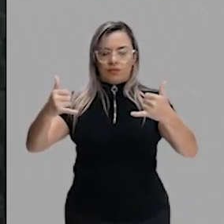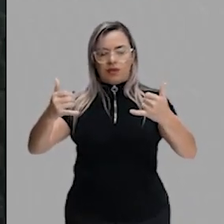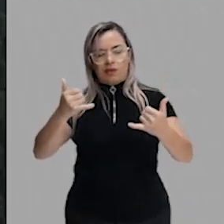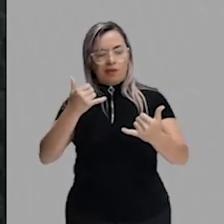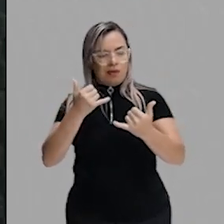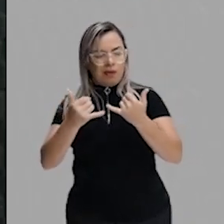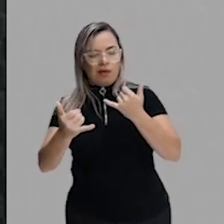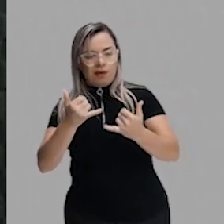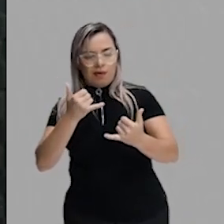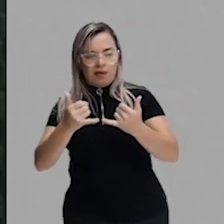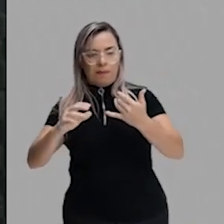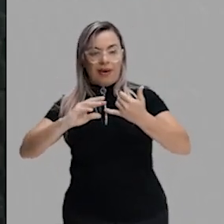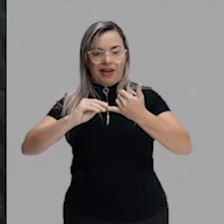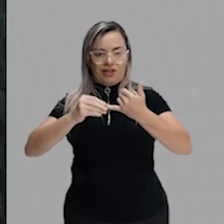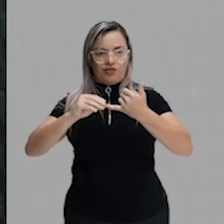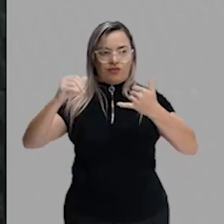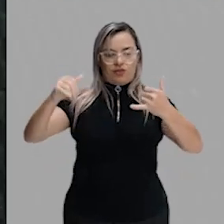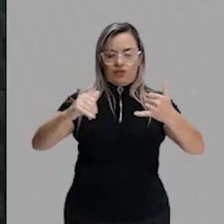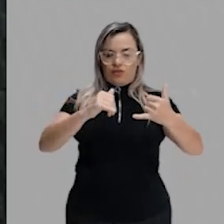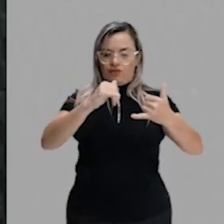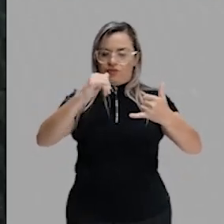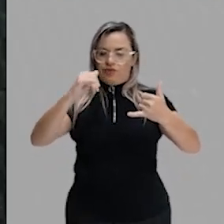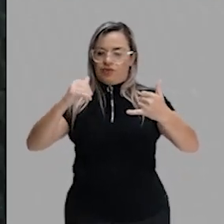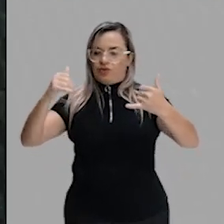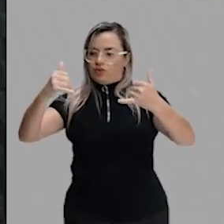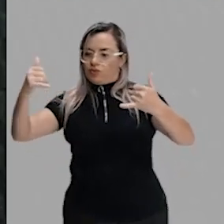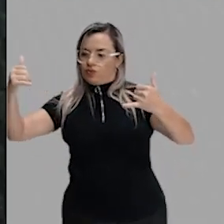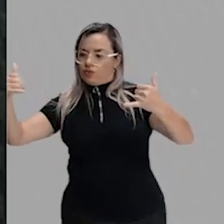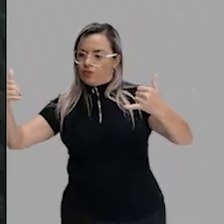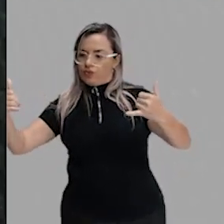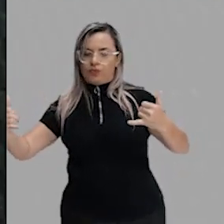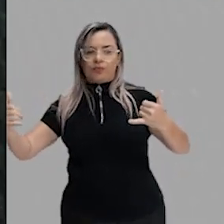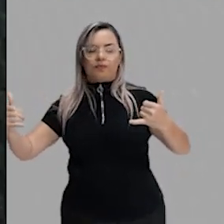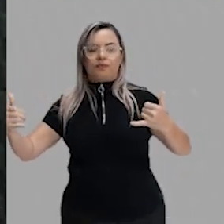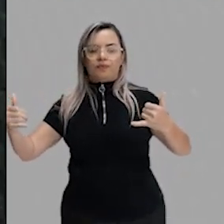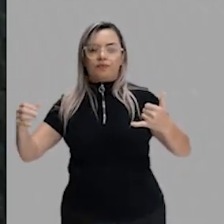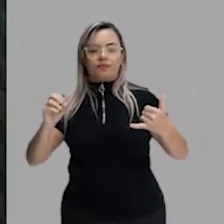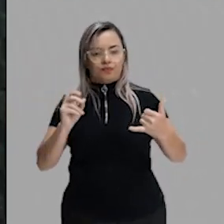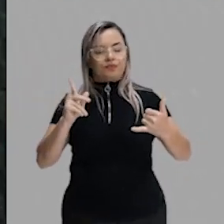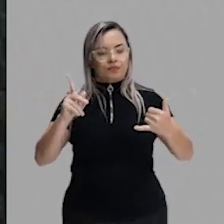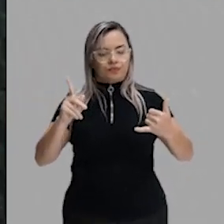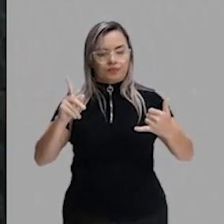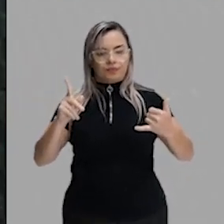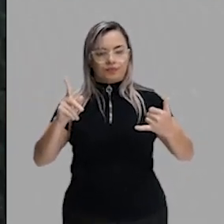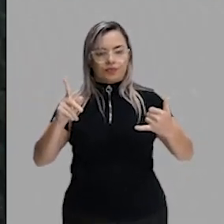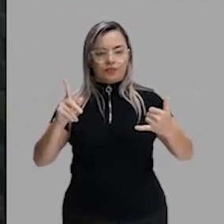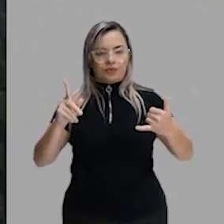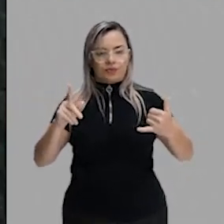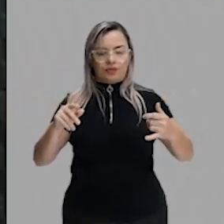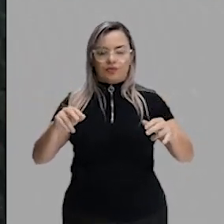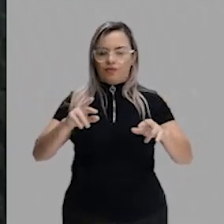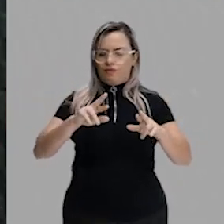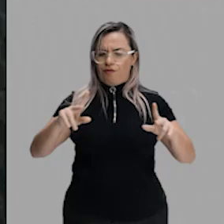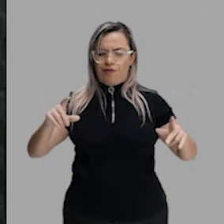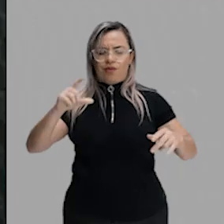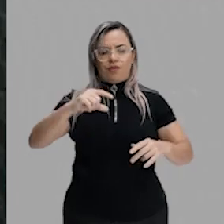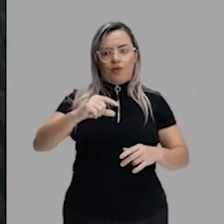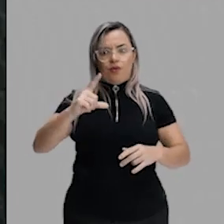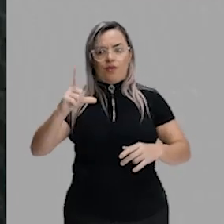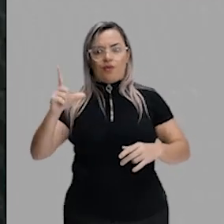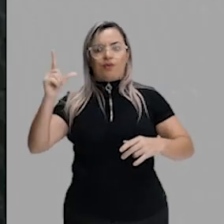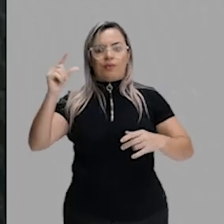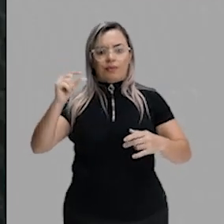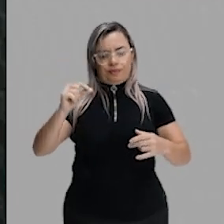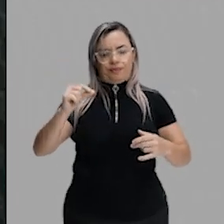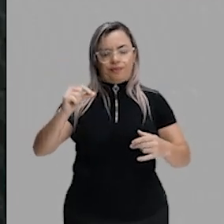lado também tem o fiozinho que é o contato, tá ok? Isso tem vários tamanhozinhos. E vocês vão perceber